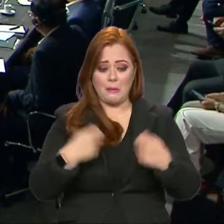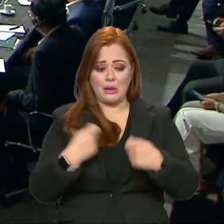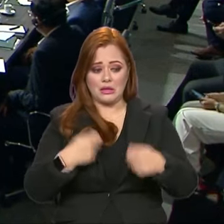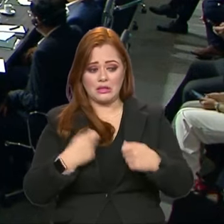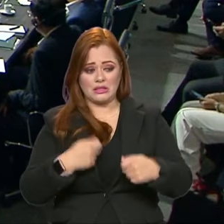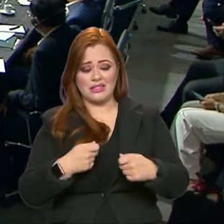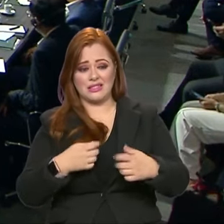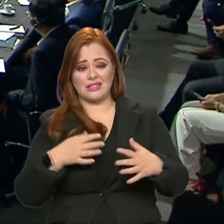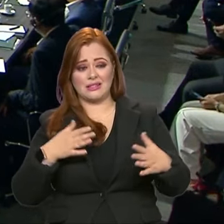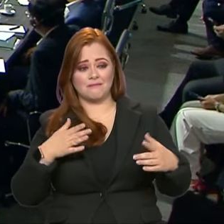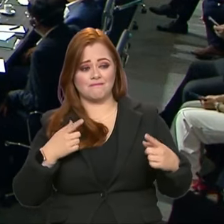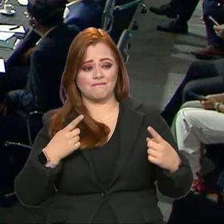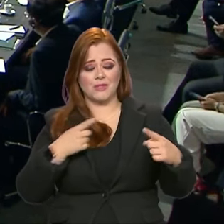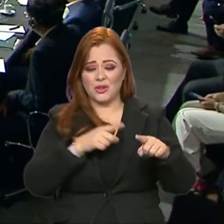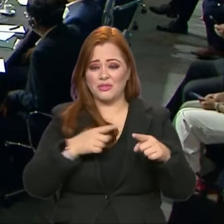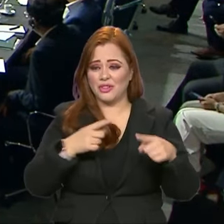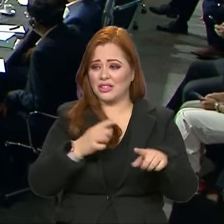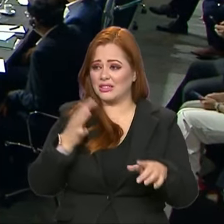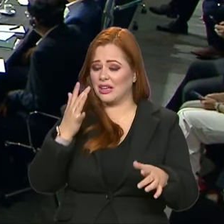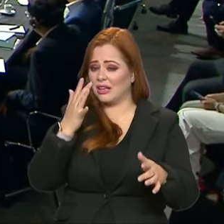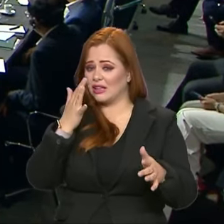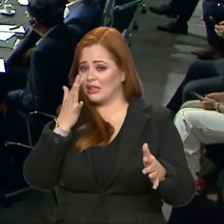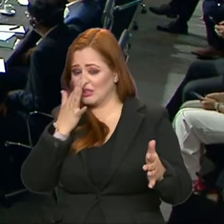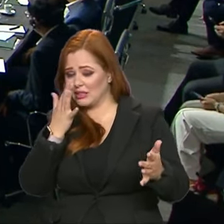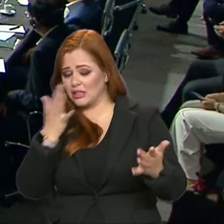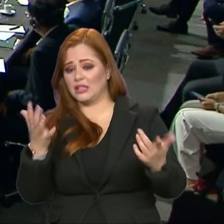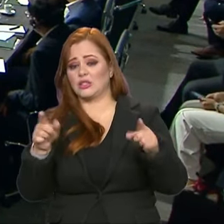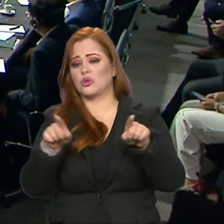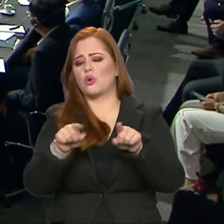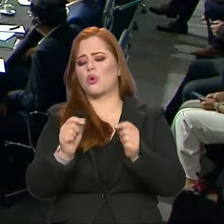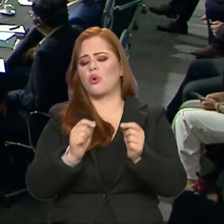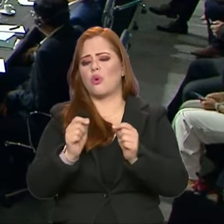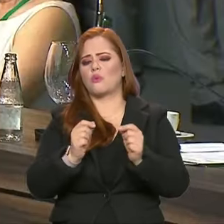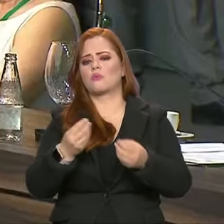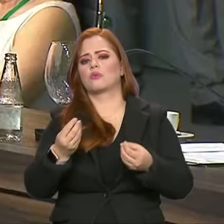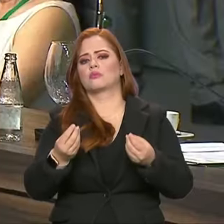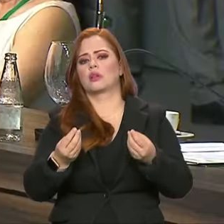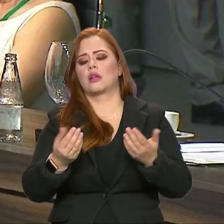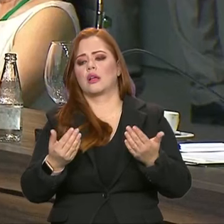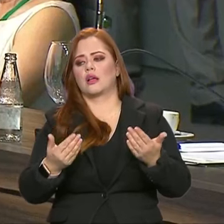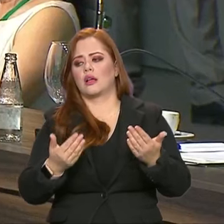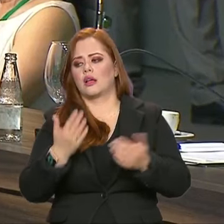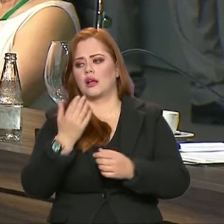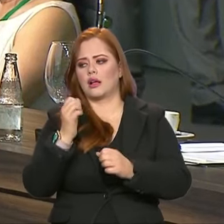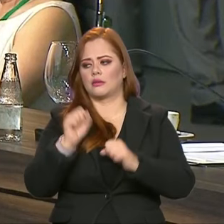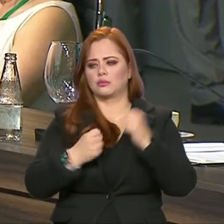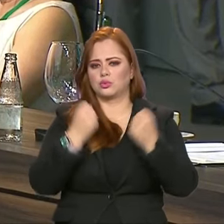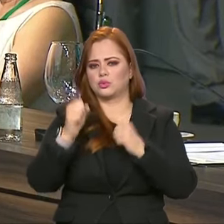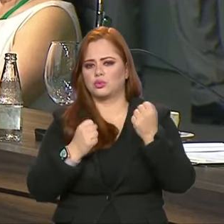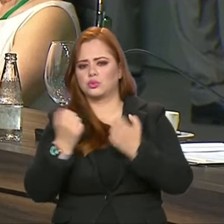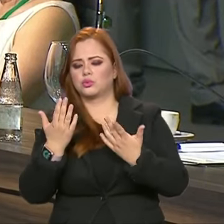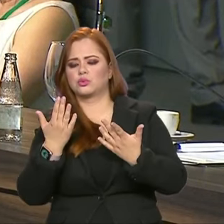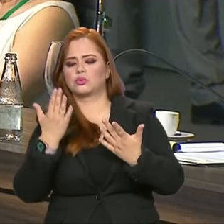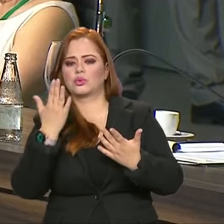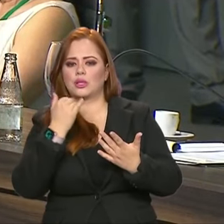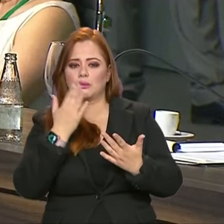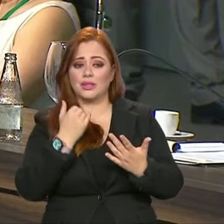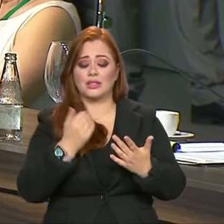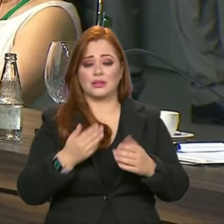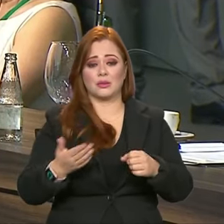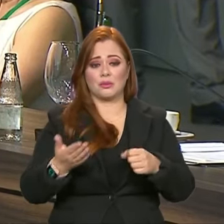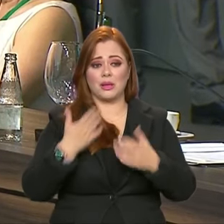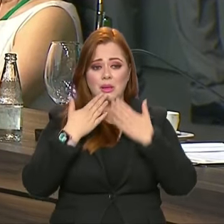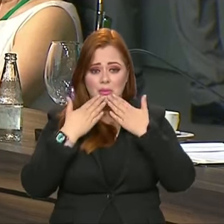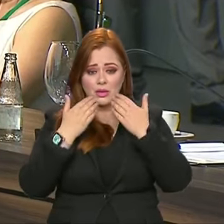interesses corporativos da indústria da alimentação, que exerce poderosa pressão para padronizar